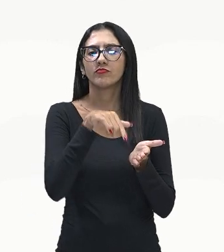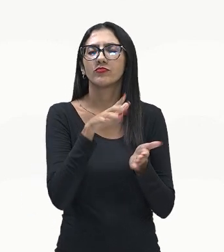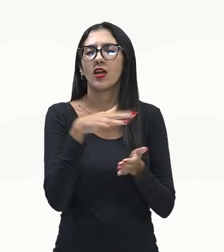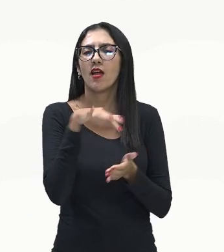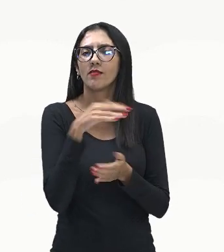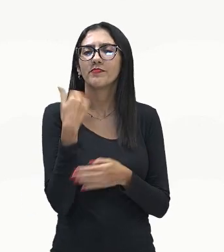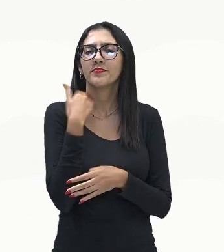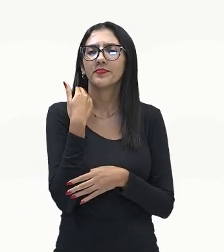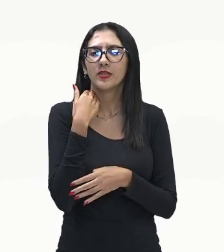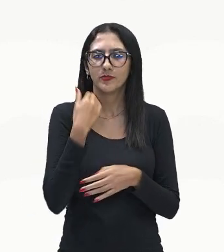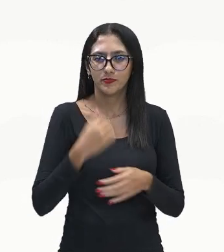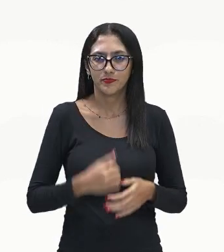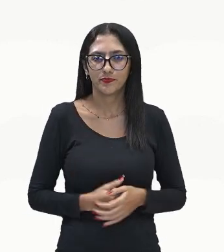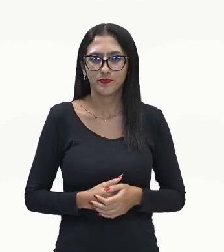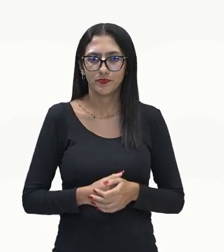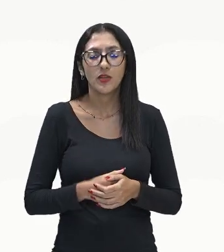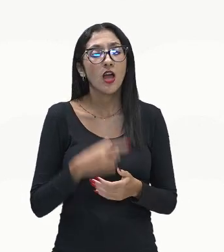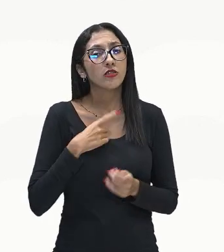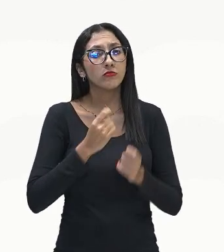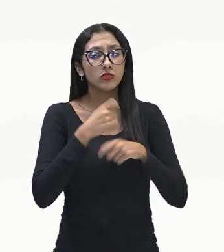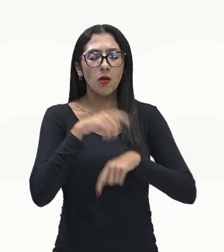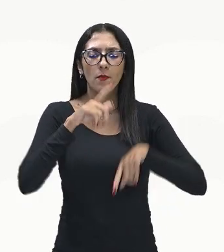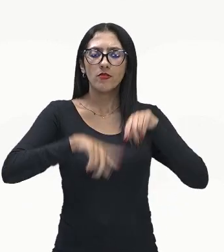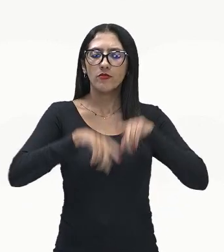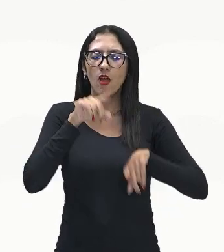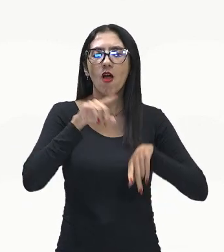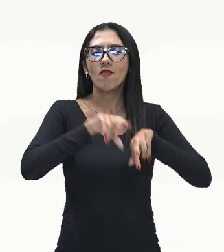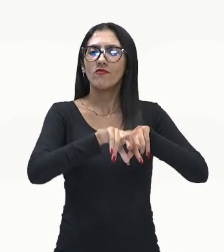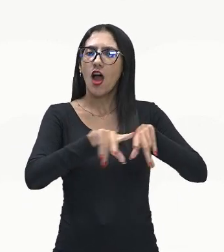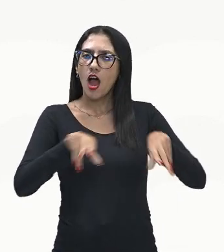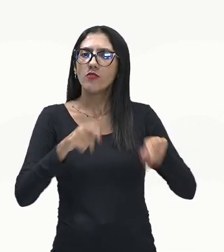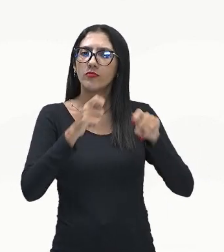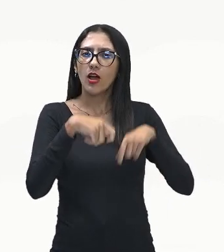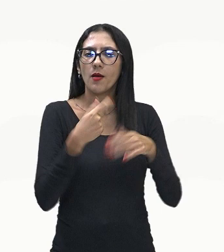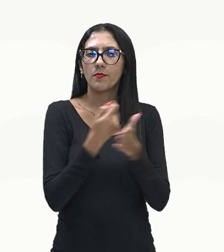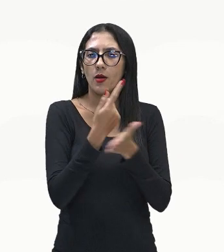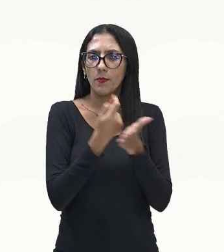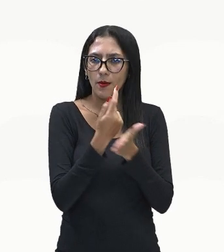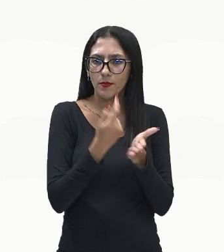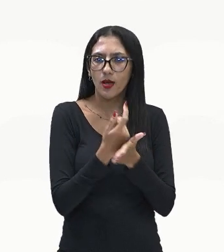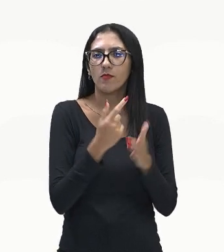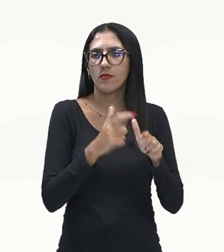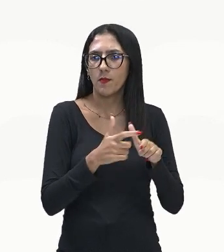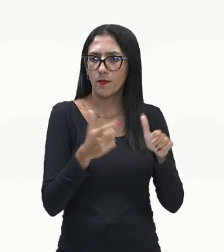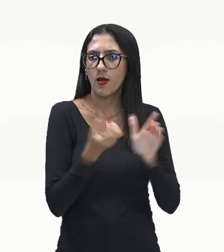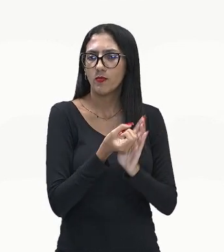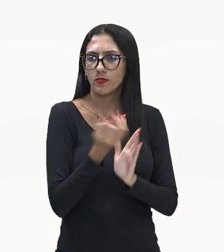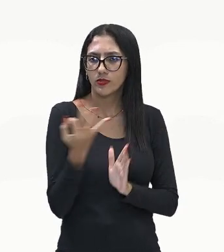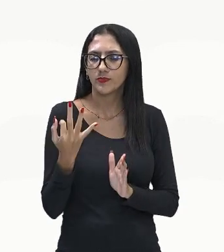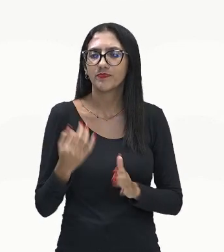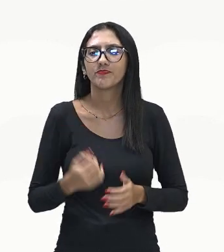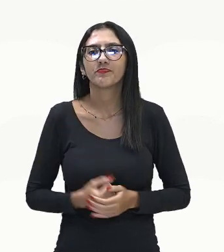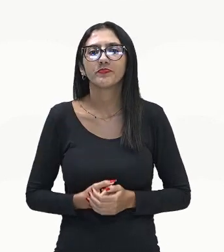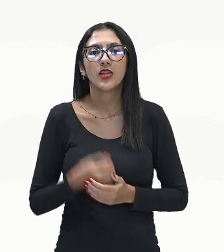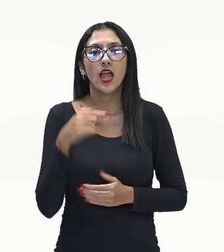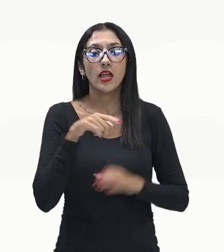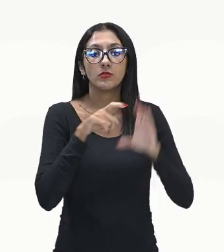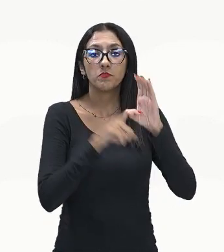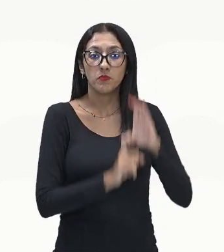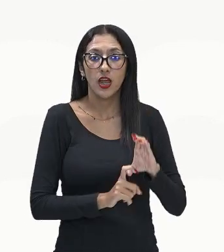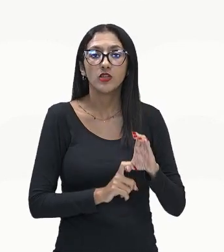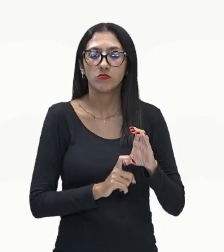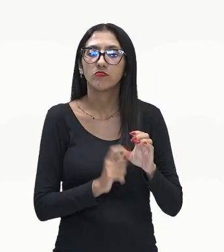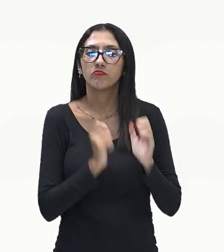para expandir sua produção de artesanato sustentável. O empréstimo é concedido com uma taxa de